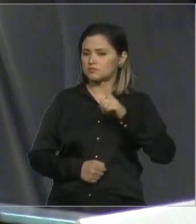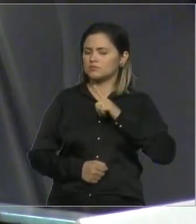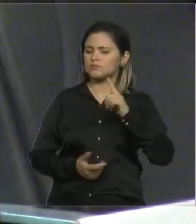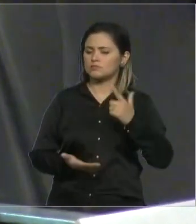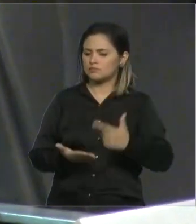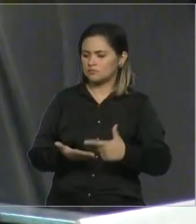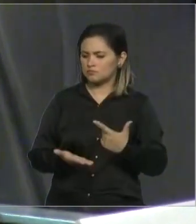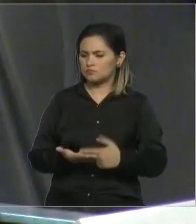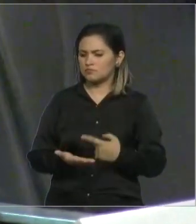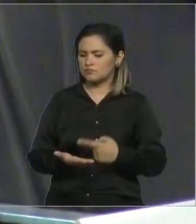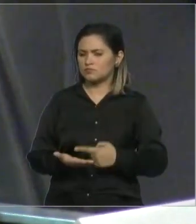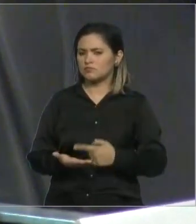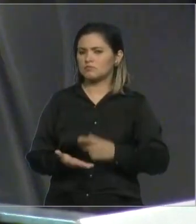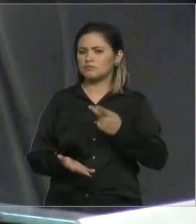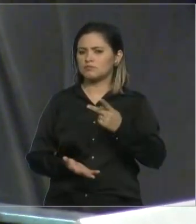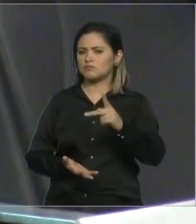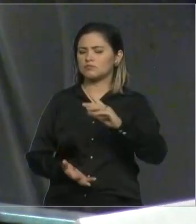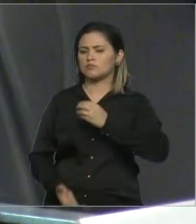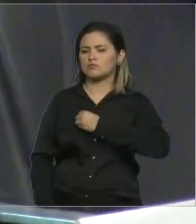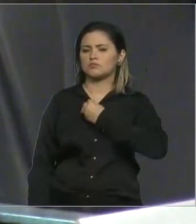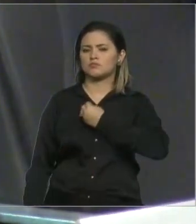na tua vida.